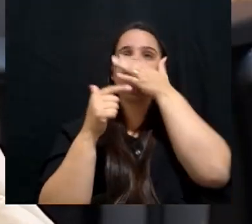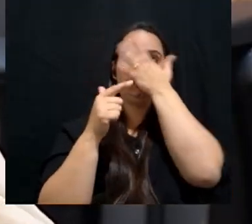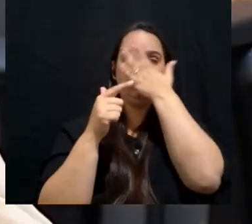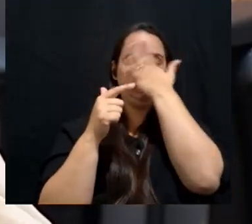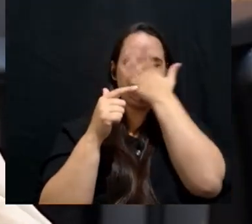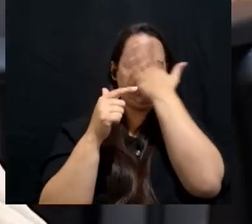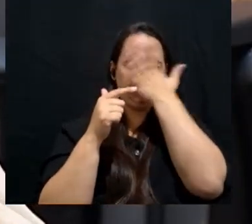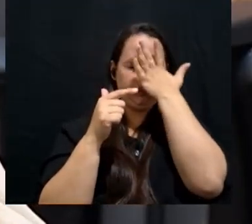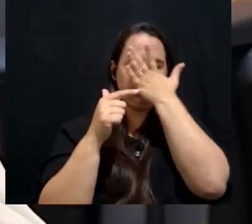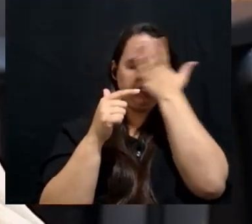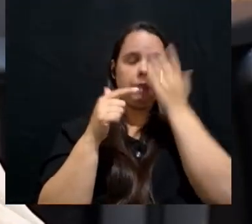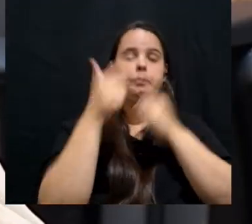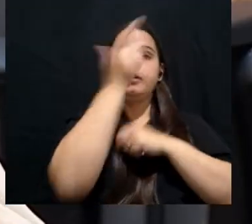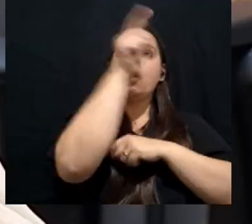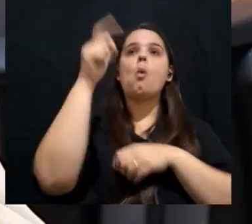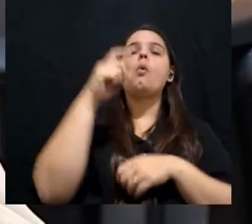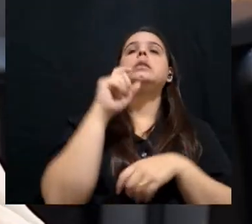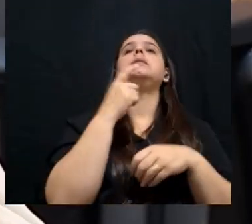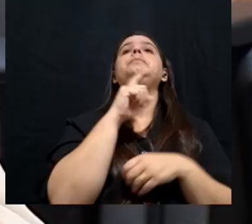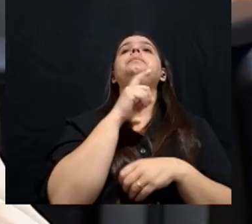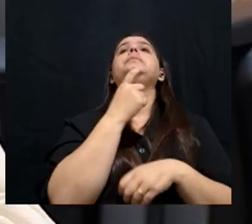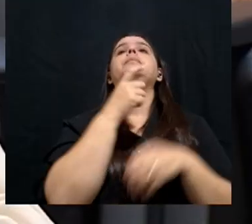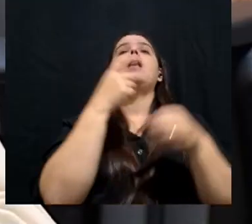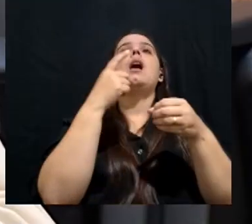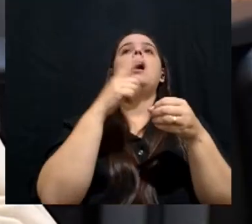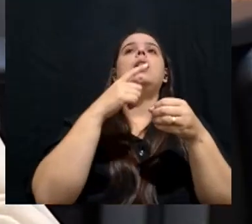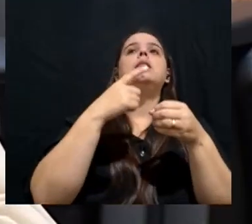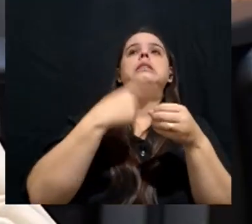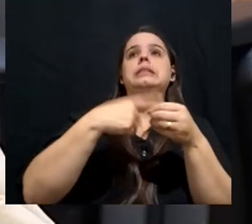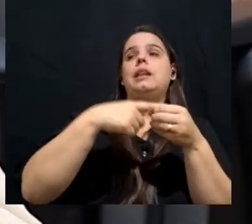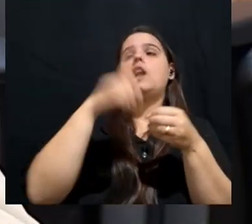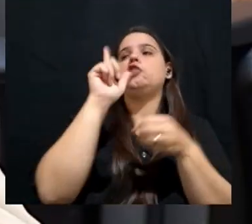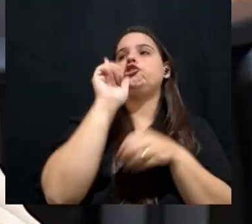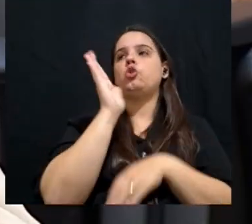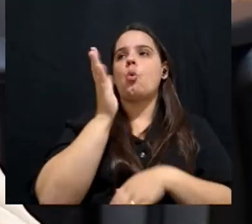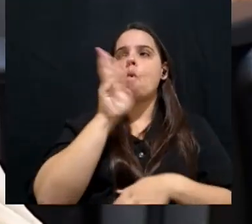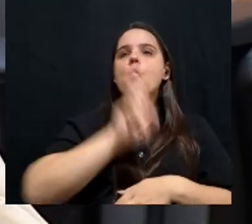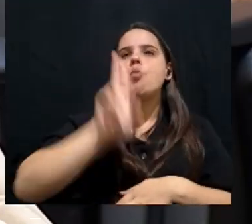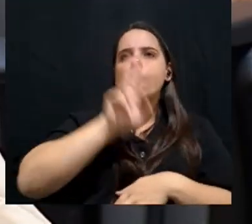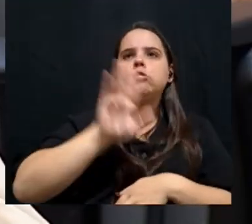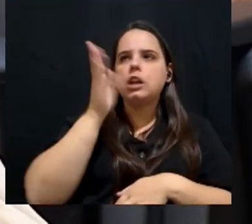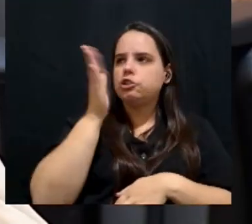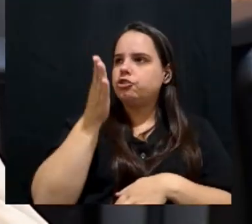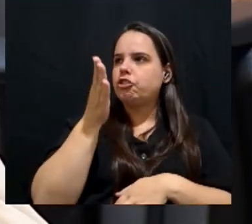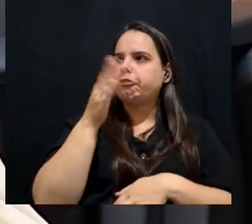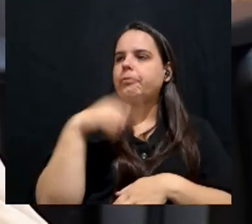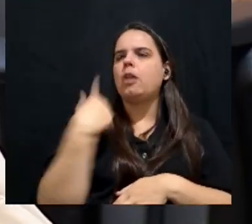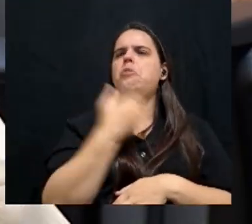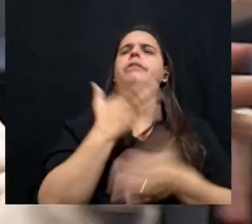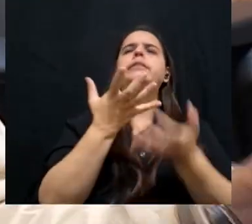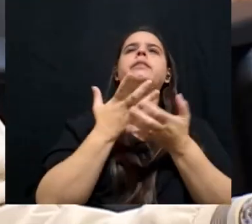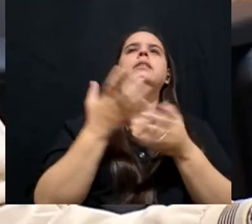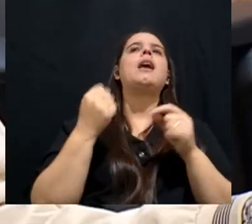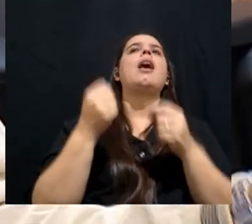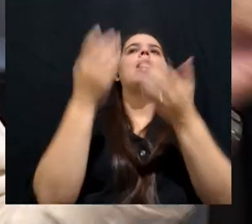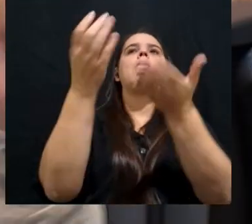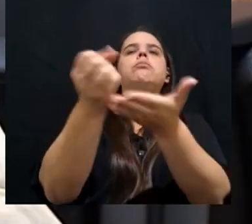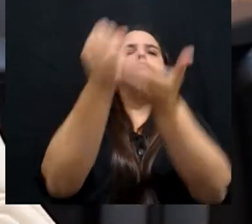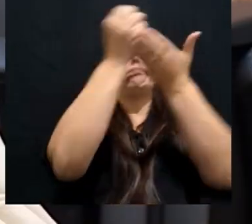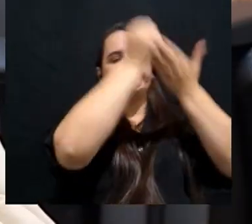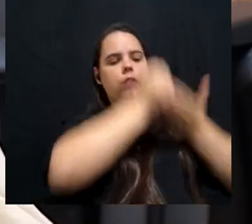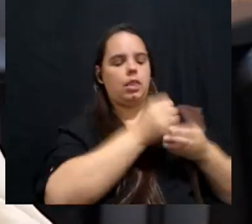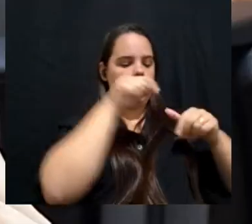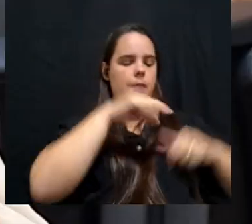certo, e a gente já está fomentando aqui como trazer aqui para a cidade de Campinas. Voltando um pouquinho